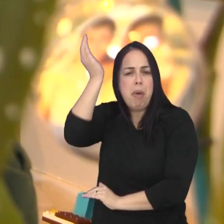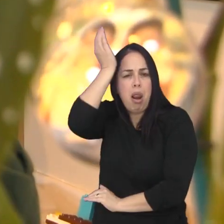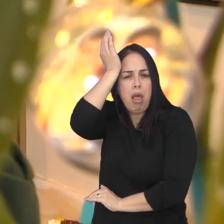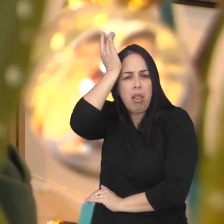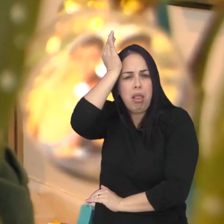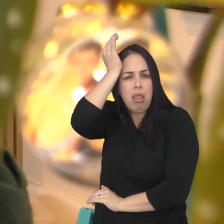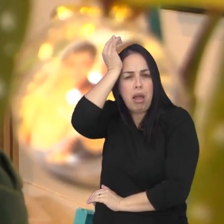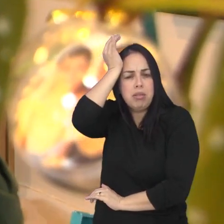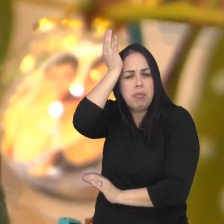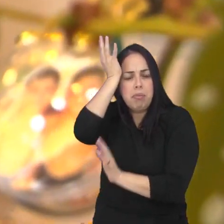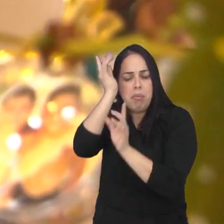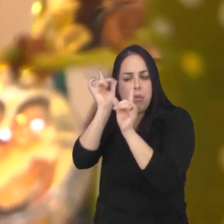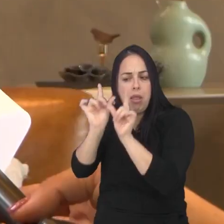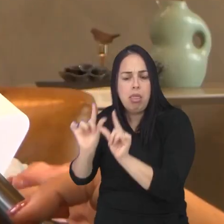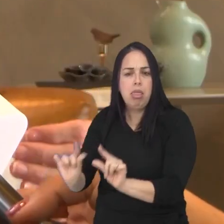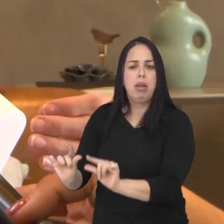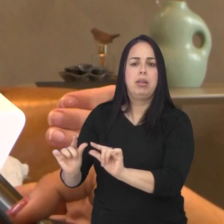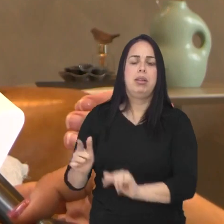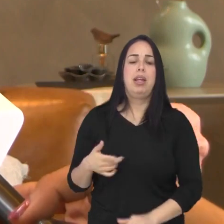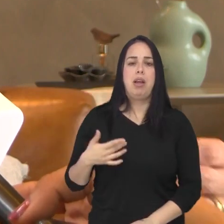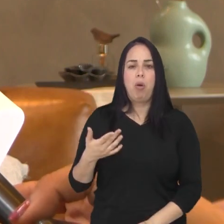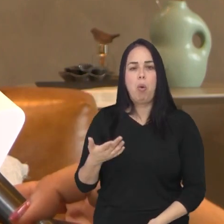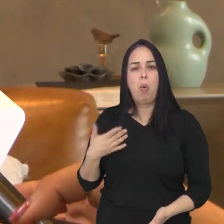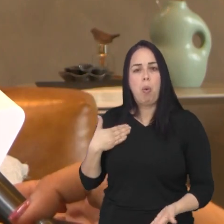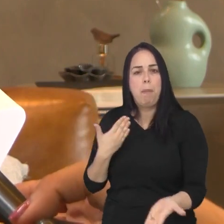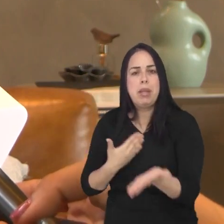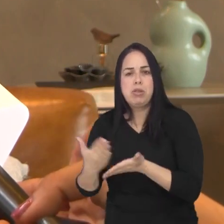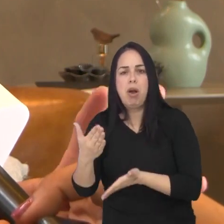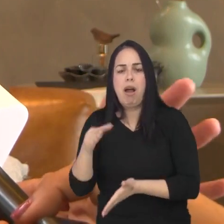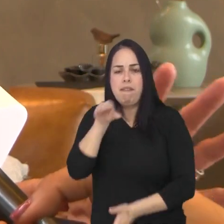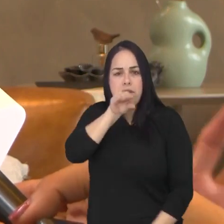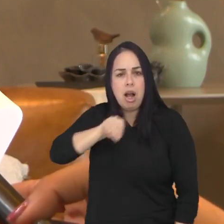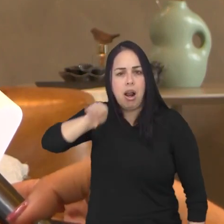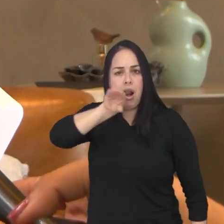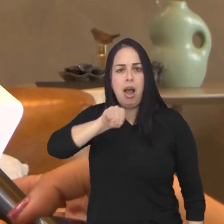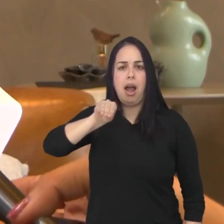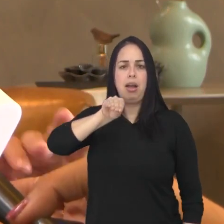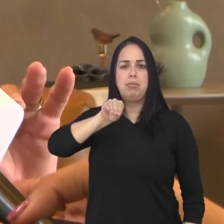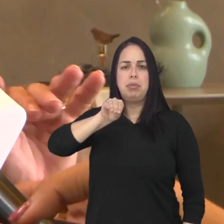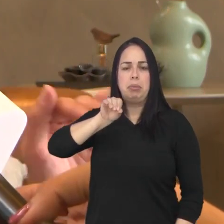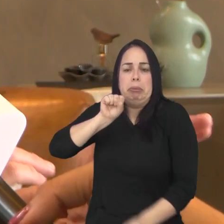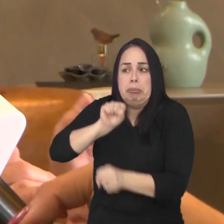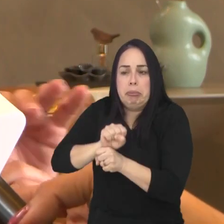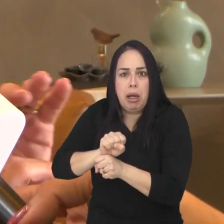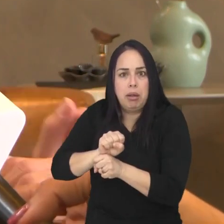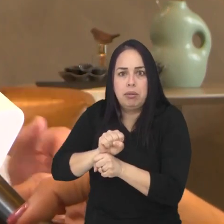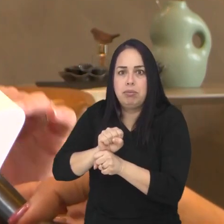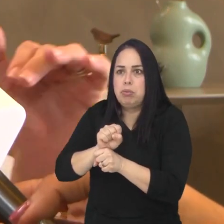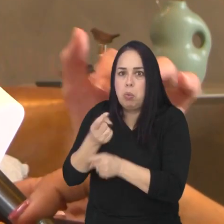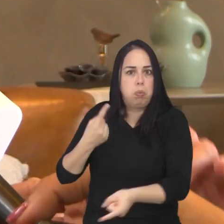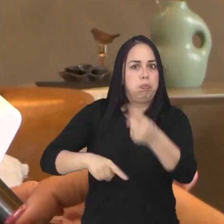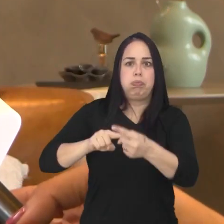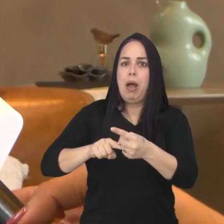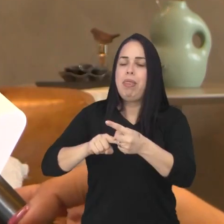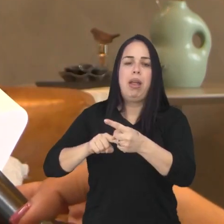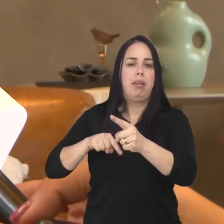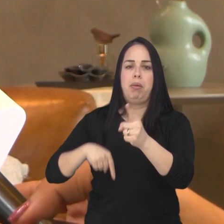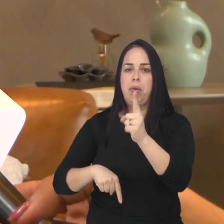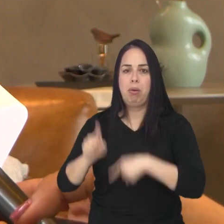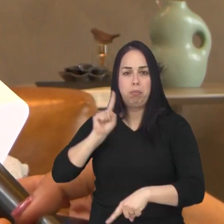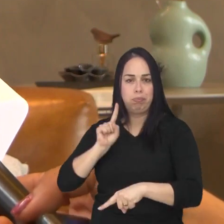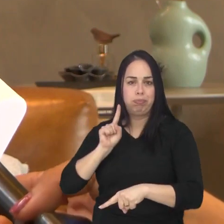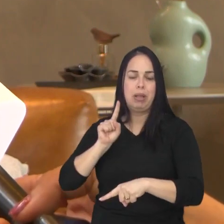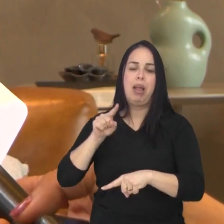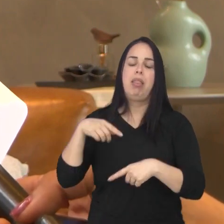os sinais do autismo. Ele estava iniciando a fala, ele falava 2, 3 palavrinhas e aí ele parou ali, estacionou, não evoluía mais na